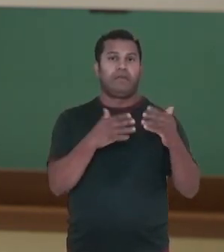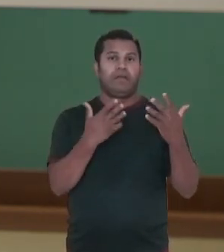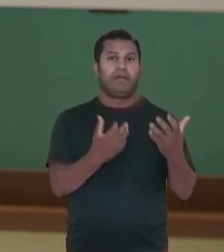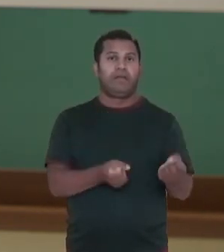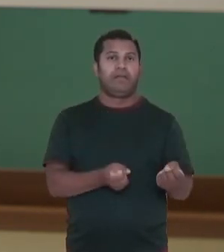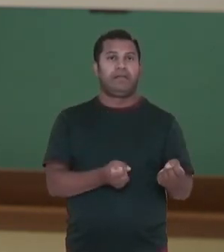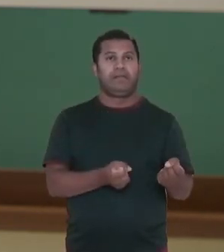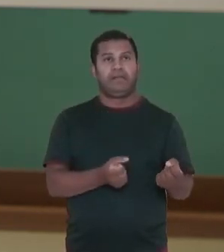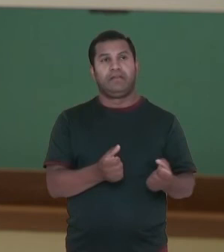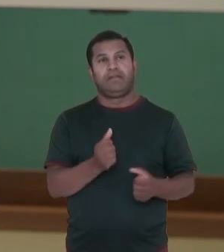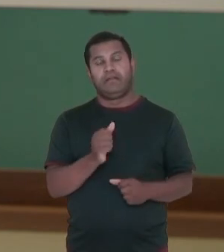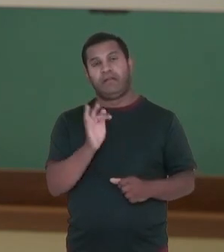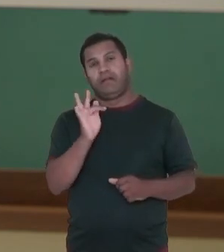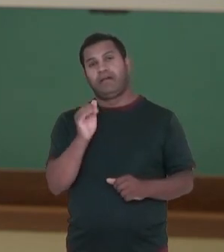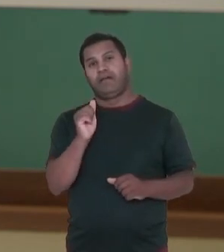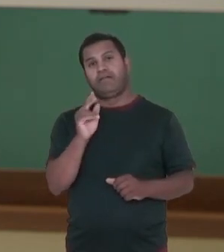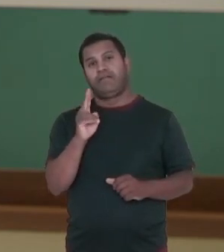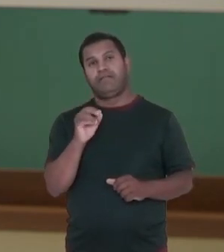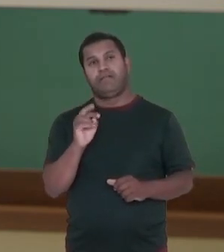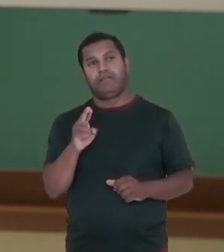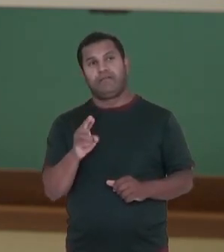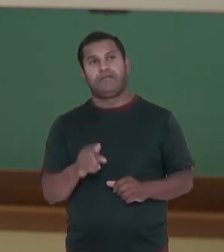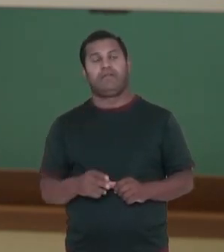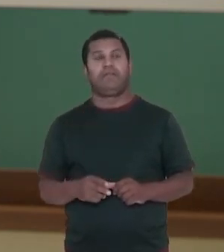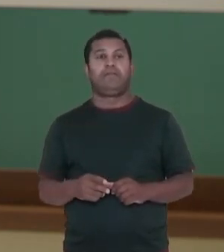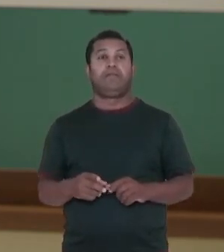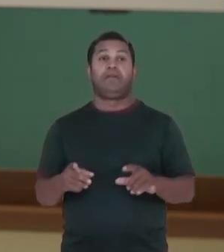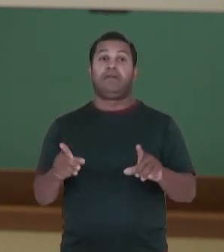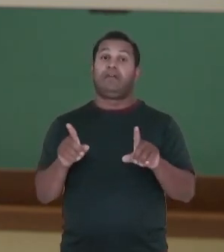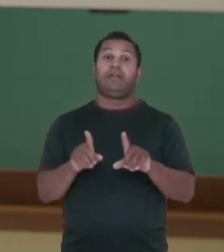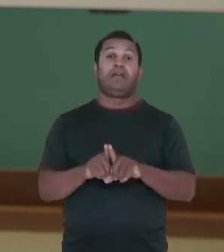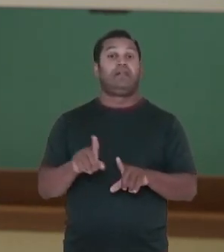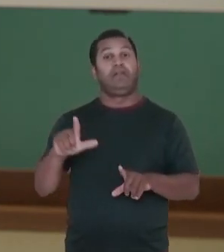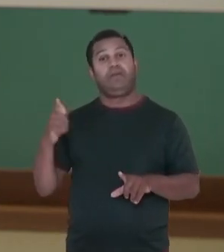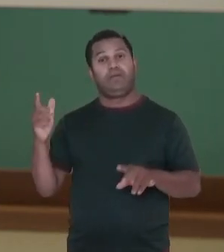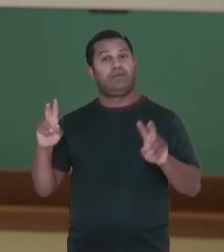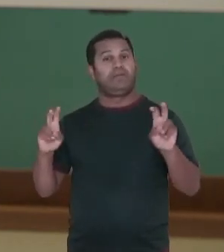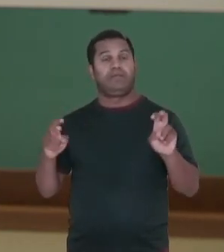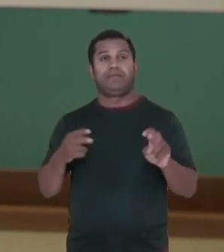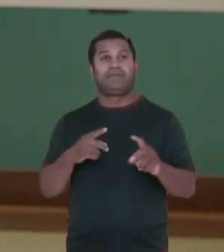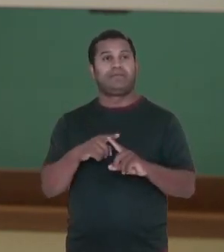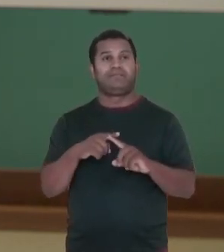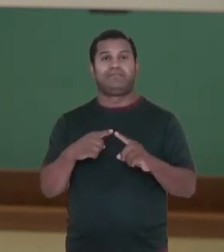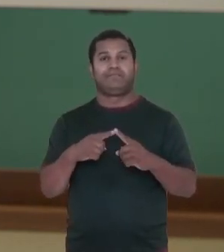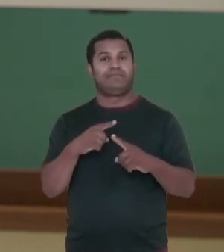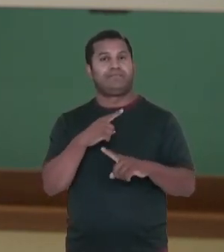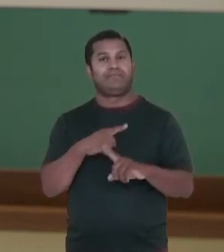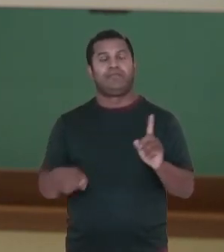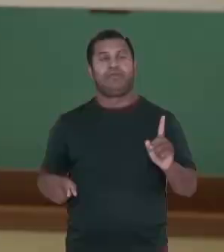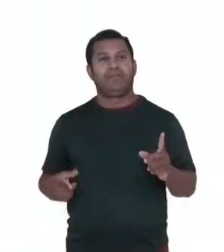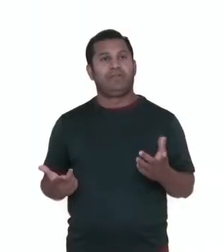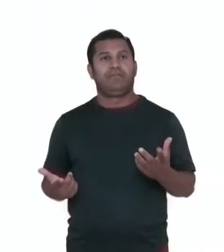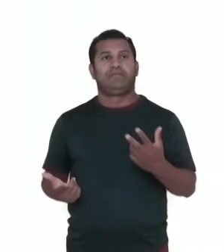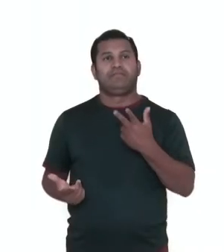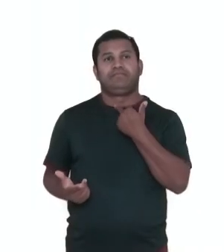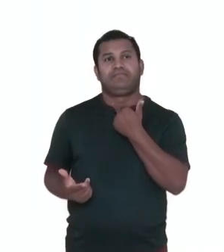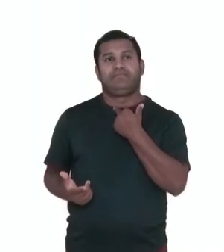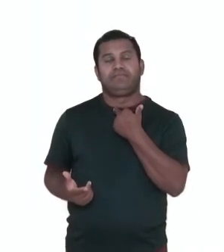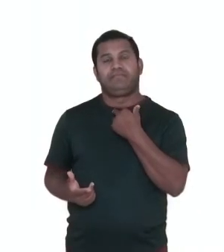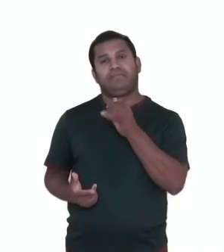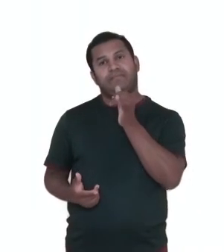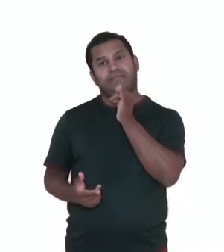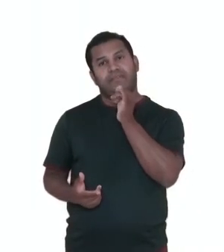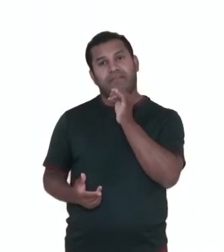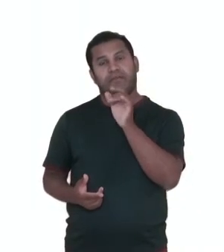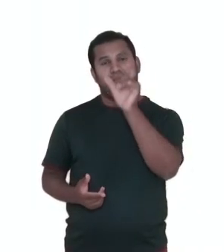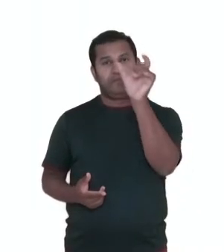favor da eutanásia, né? Para realizar essa morte programada. Então, a autonomia pessoal. Cabe à pessoa definir local e circunstância